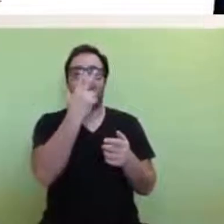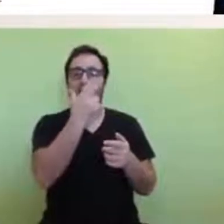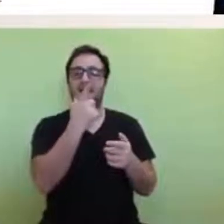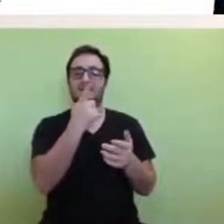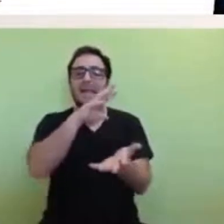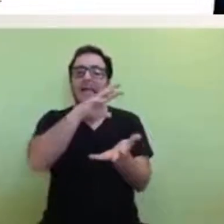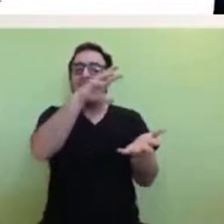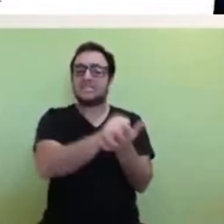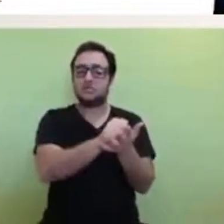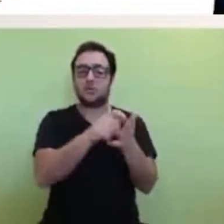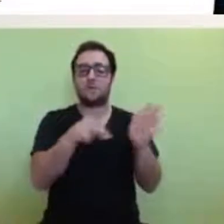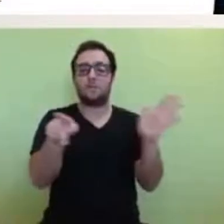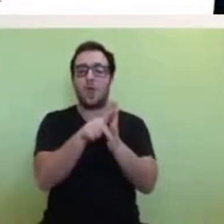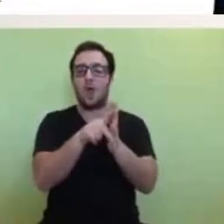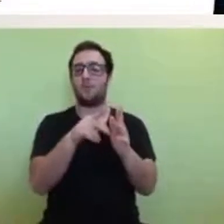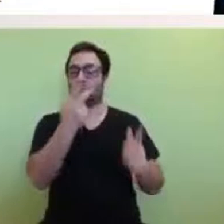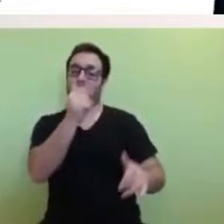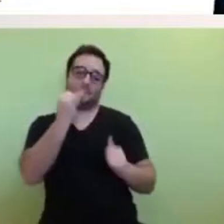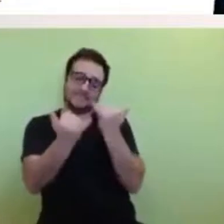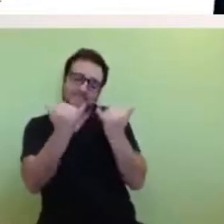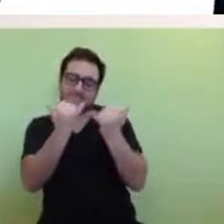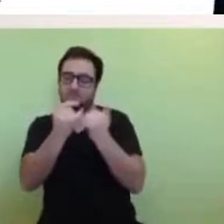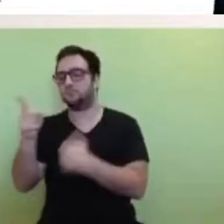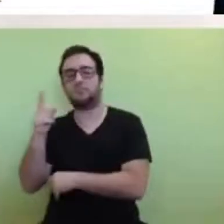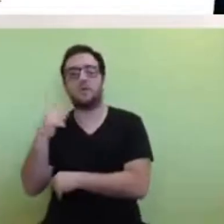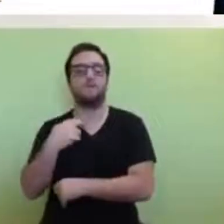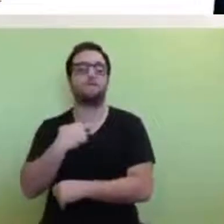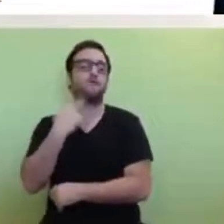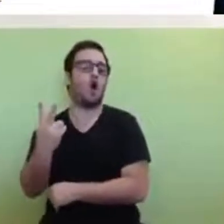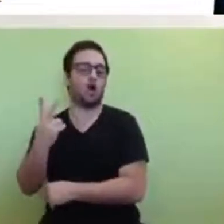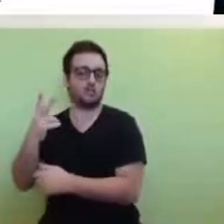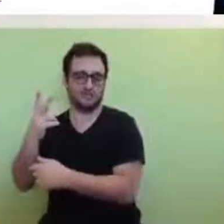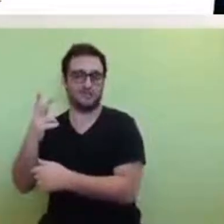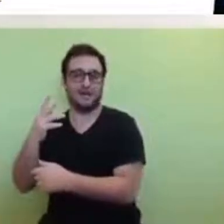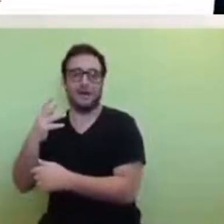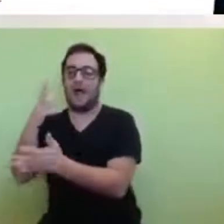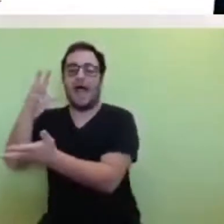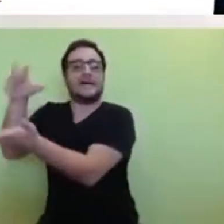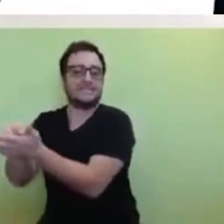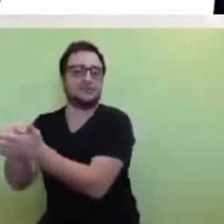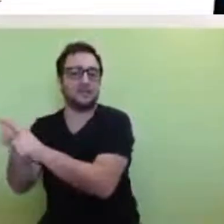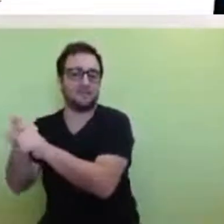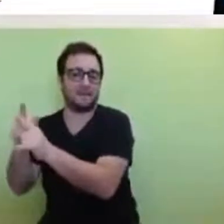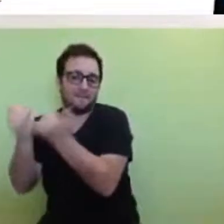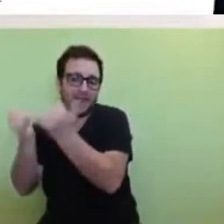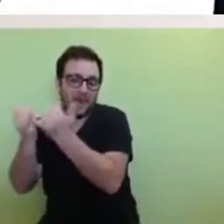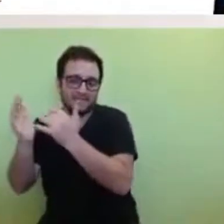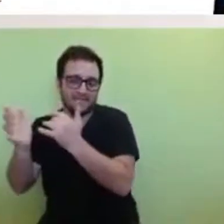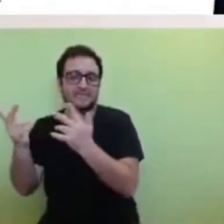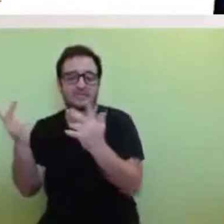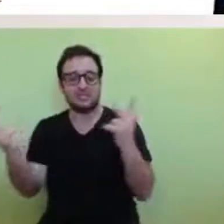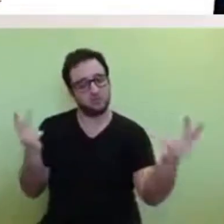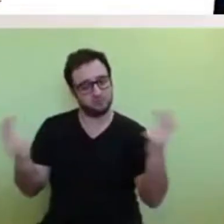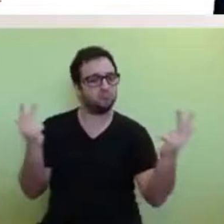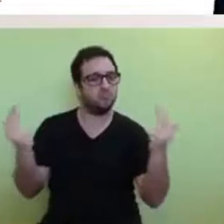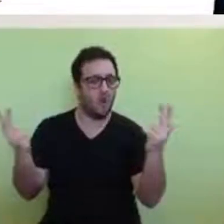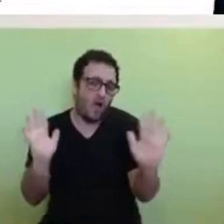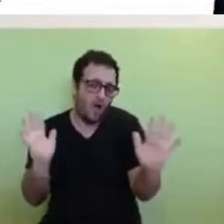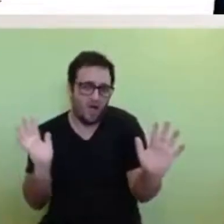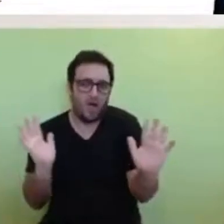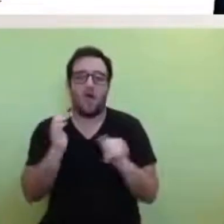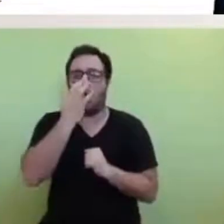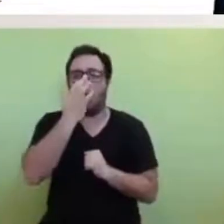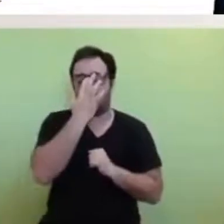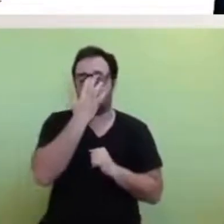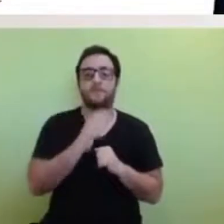Mas pensando você no seu dia a dia, quanto você usa de áudio e quanto você usa de texto para se